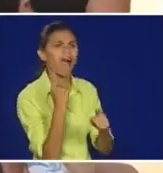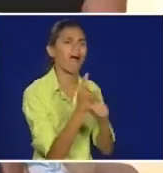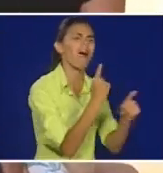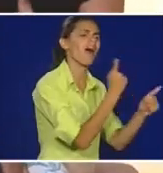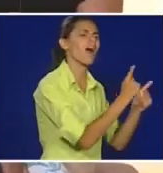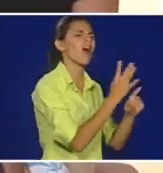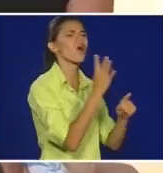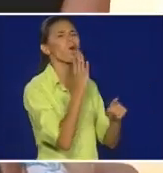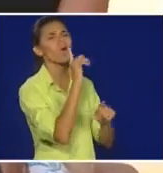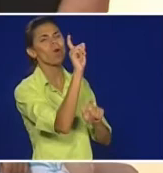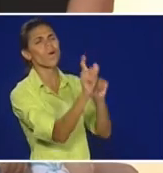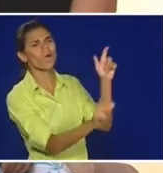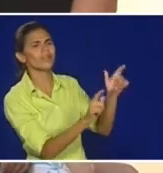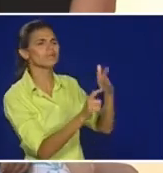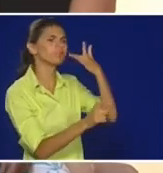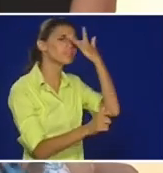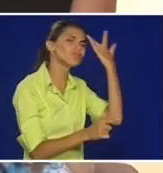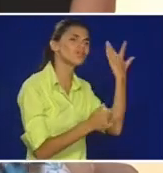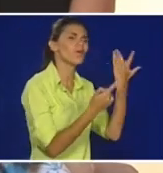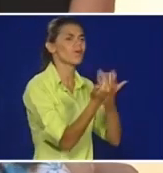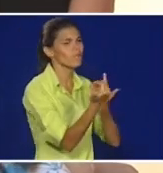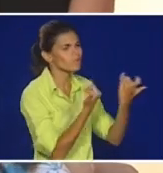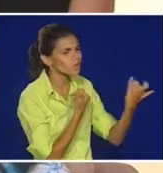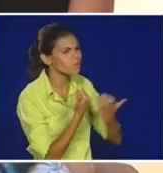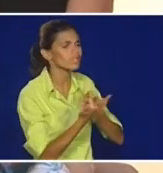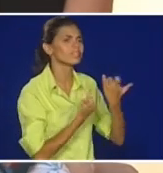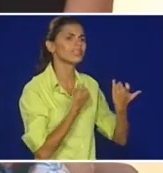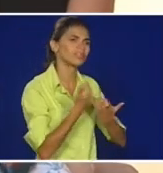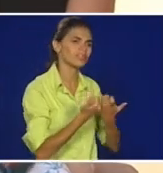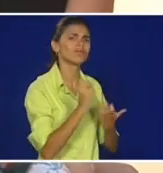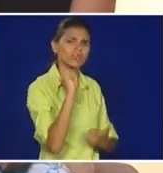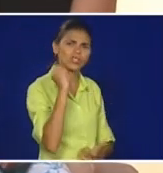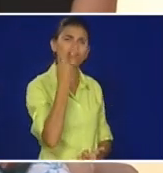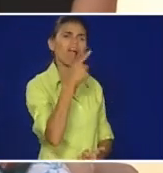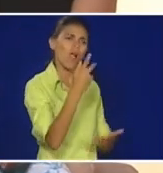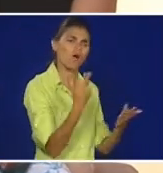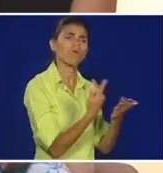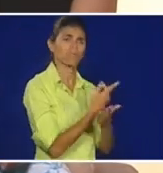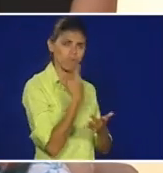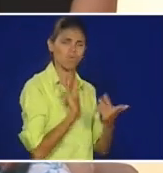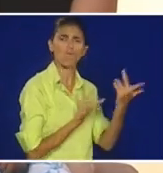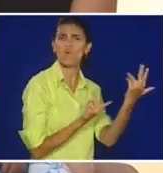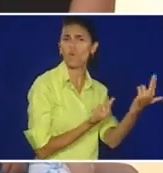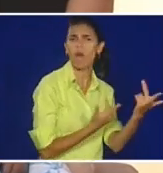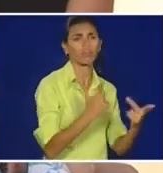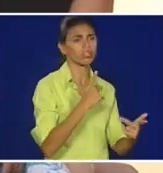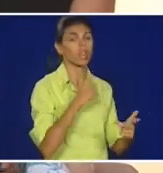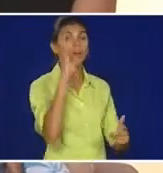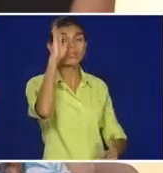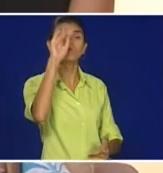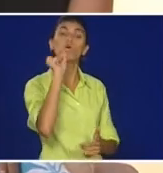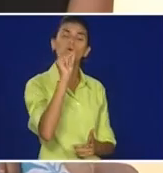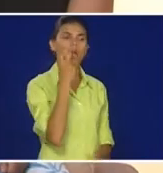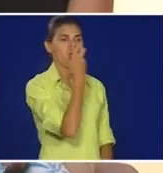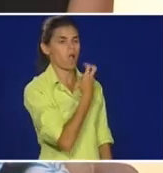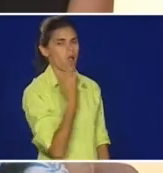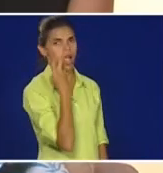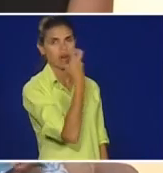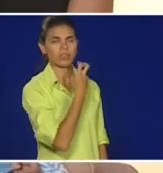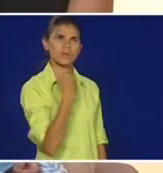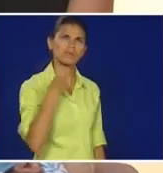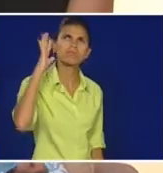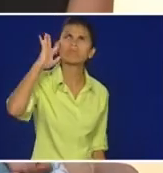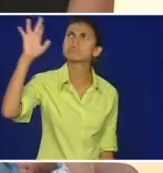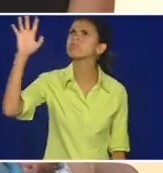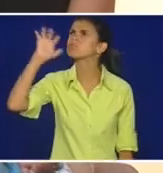pessoas que já tinham passado por isso e falaram, olha, existe a oralização. E a gente então pensou, vamos para a